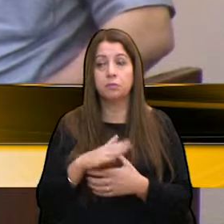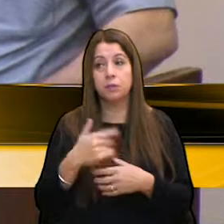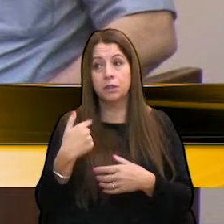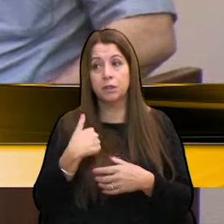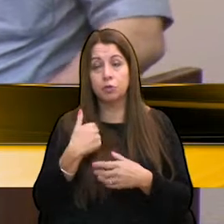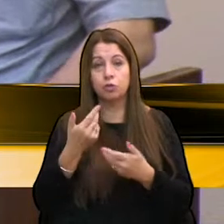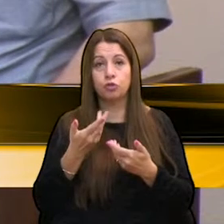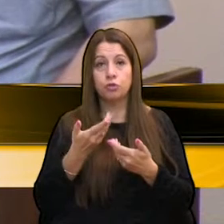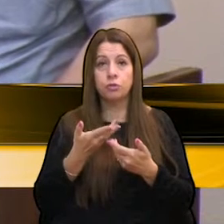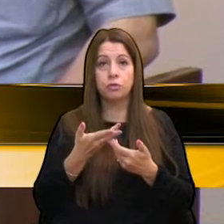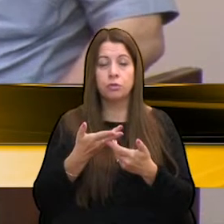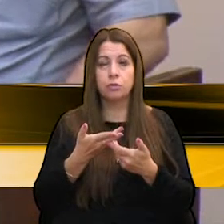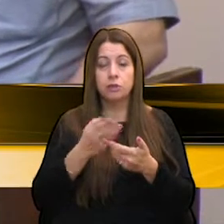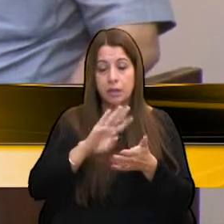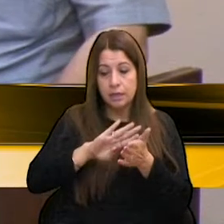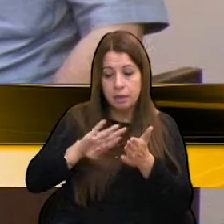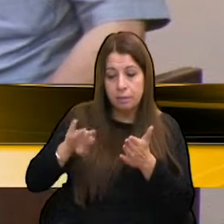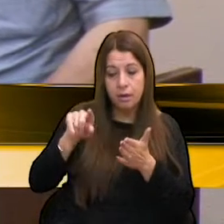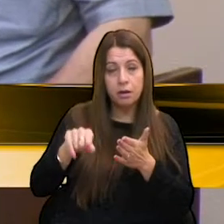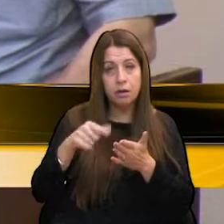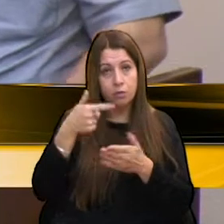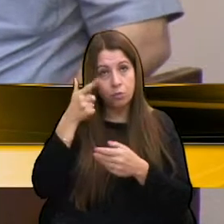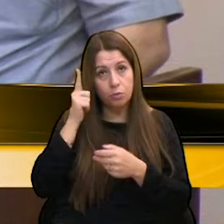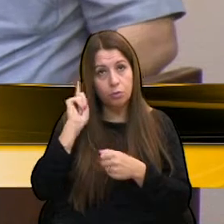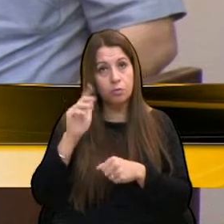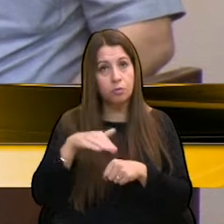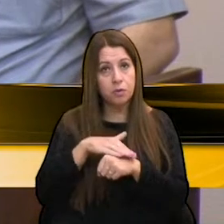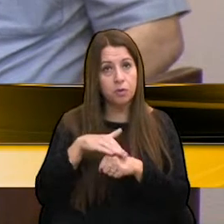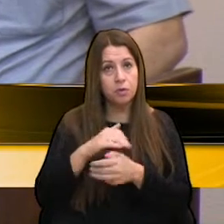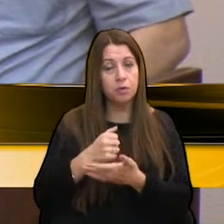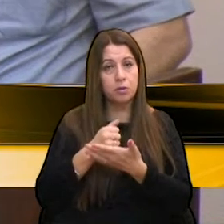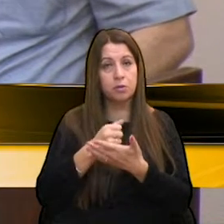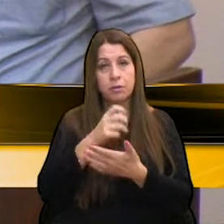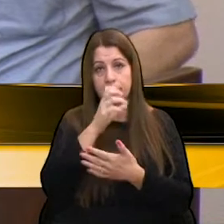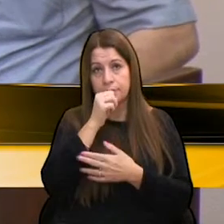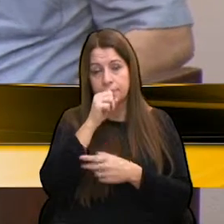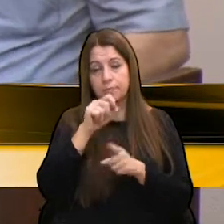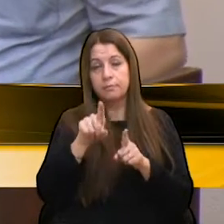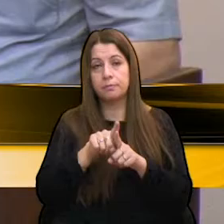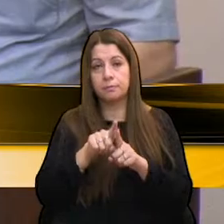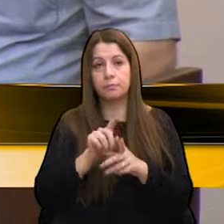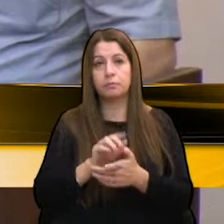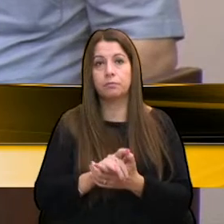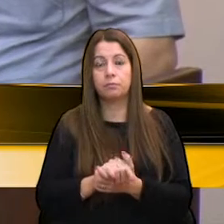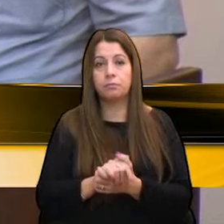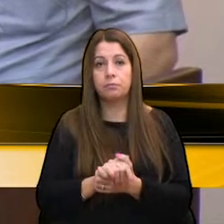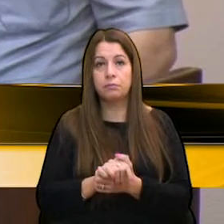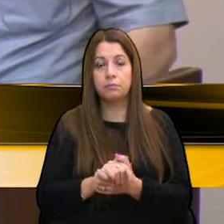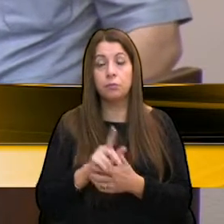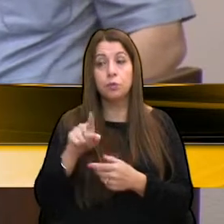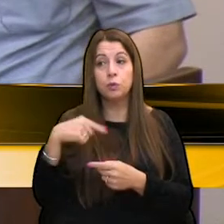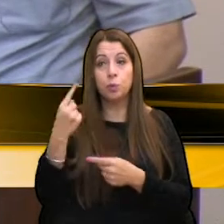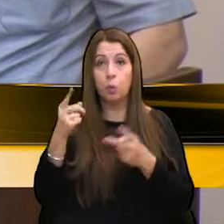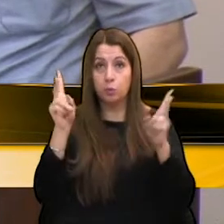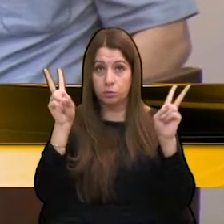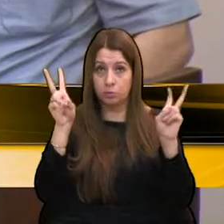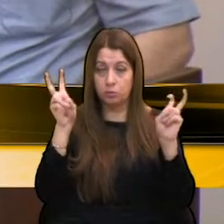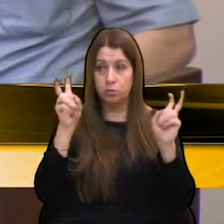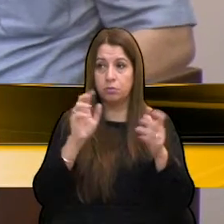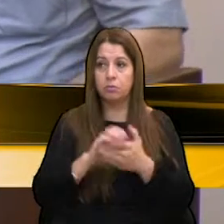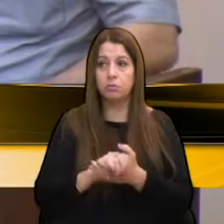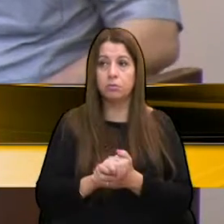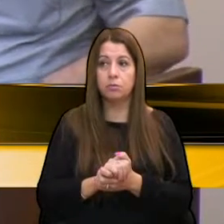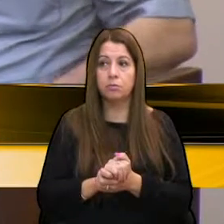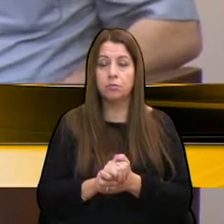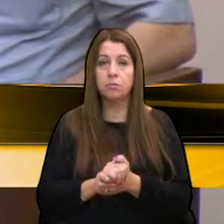tinha separado para... Conversando com a assessoria ainda ontem e no sábado também. Um outro assunto que